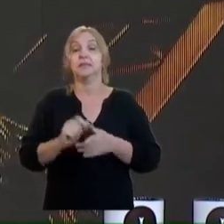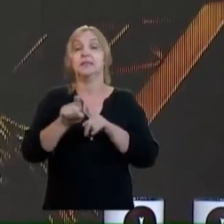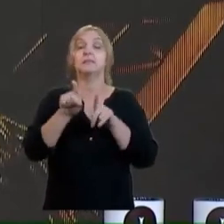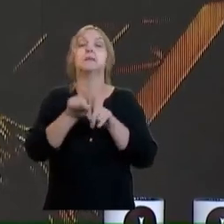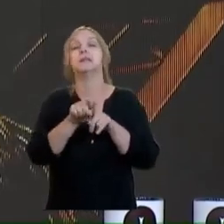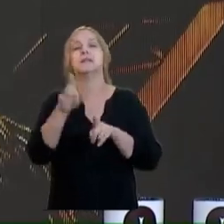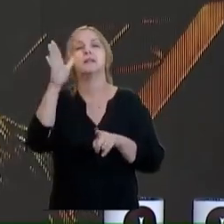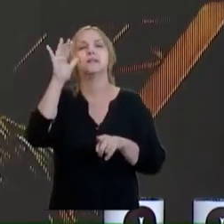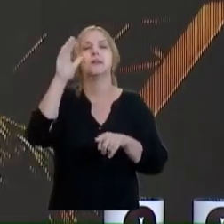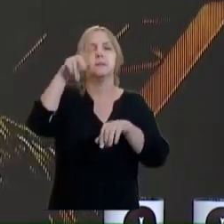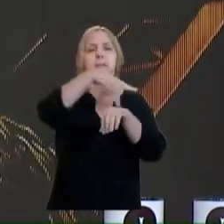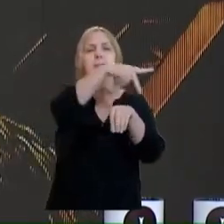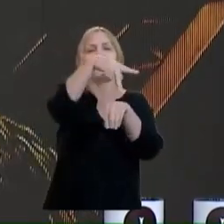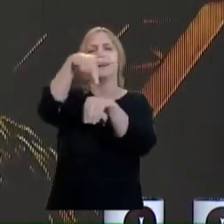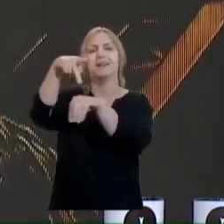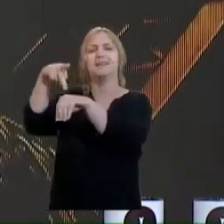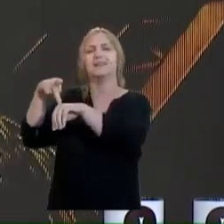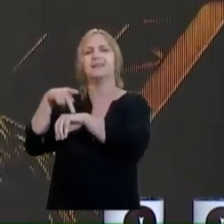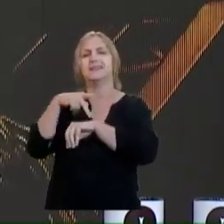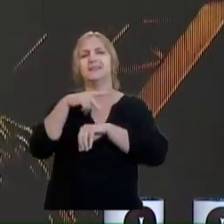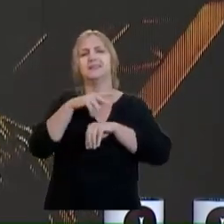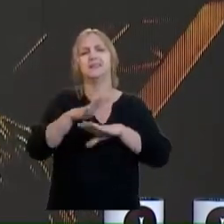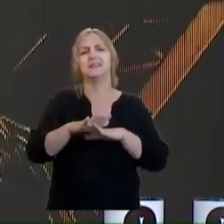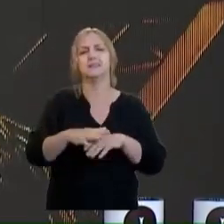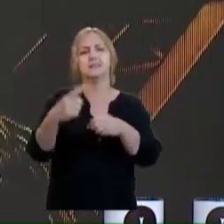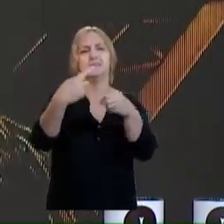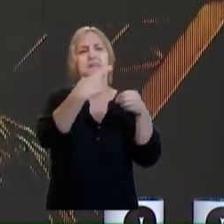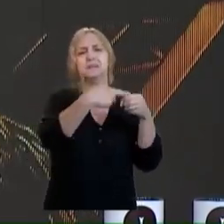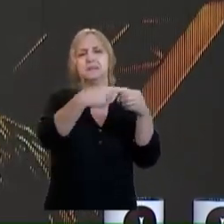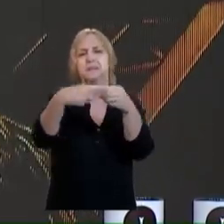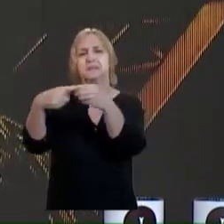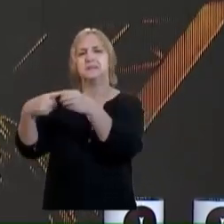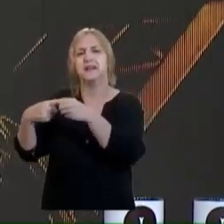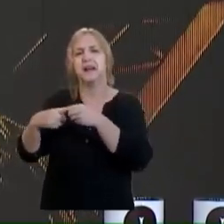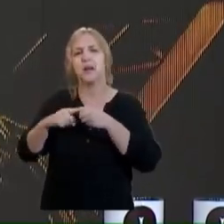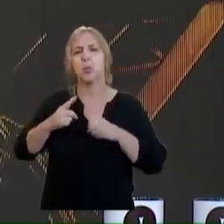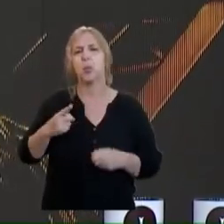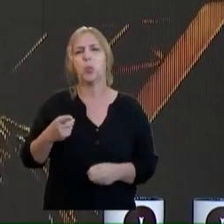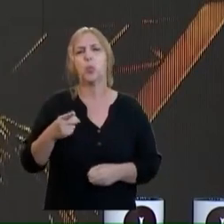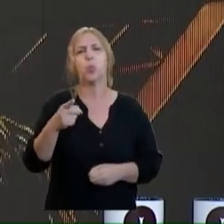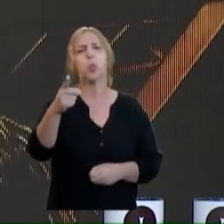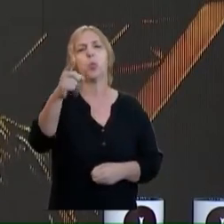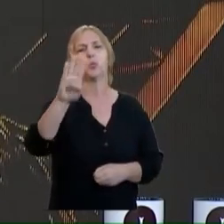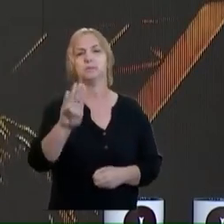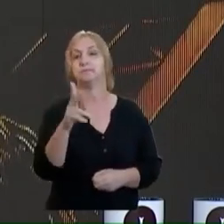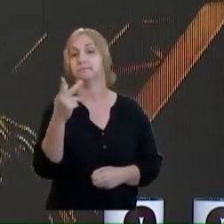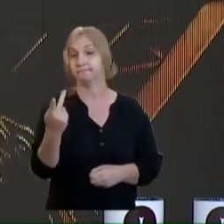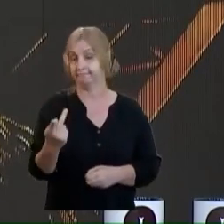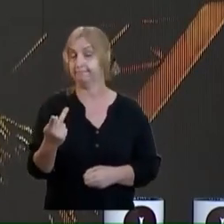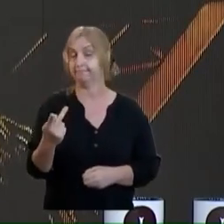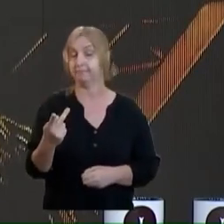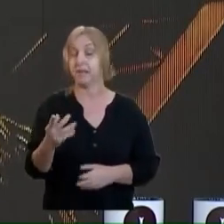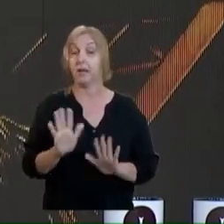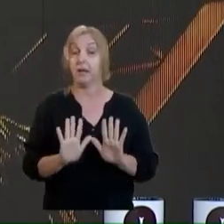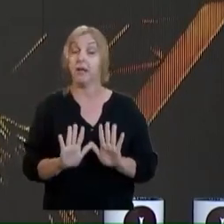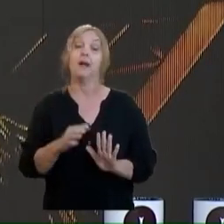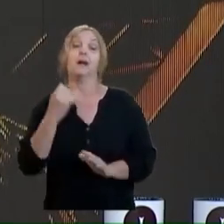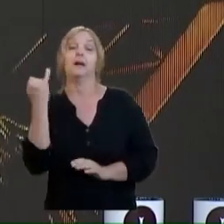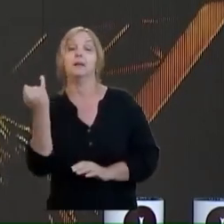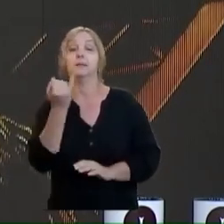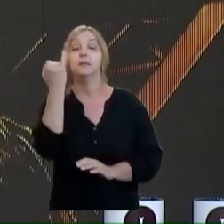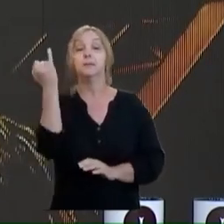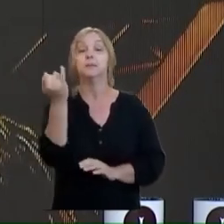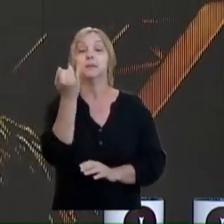assistindo em outros países agora, em outras cidades tão distantes de Belo Horizonte, é tão importante